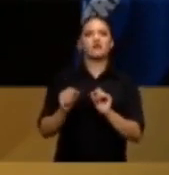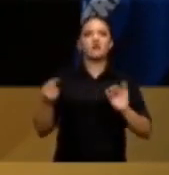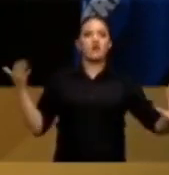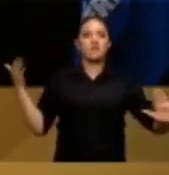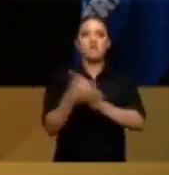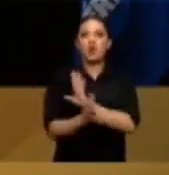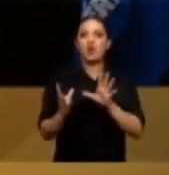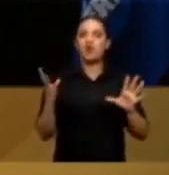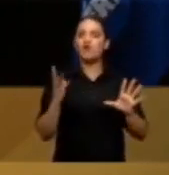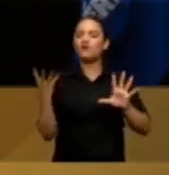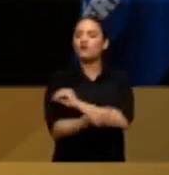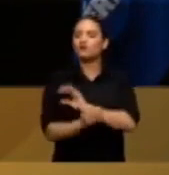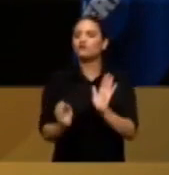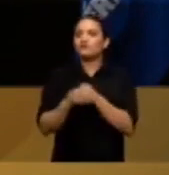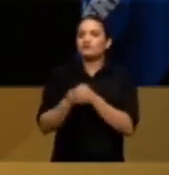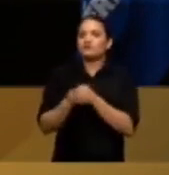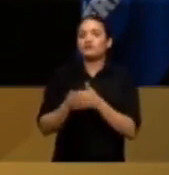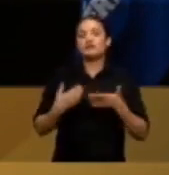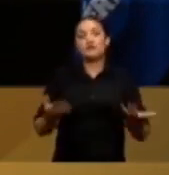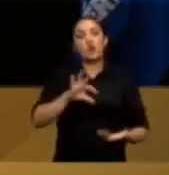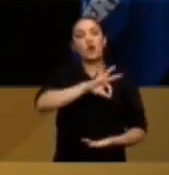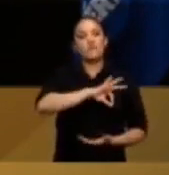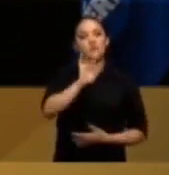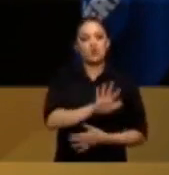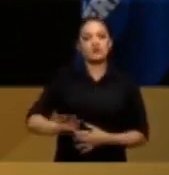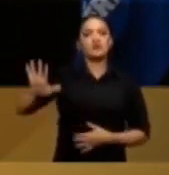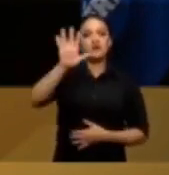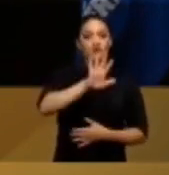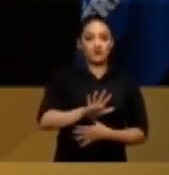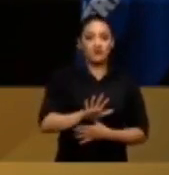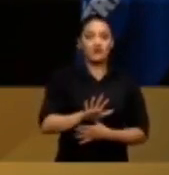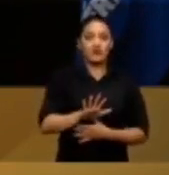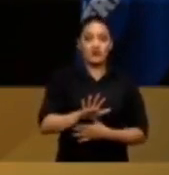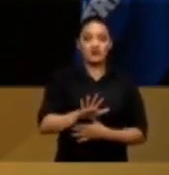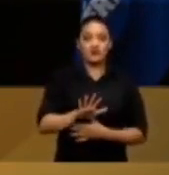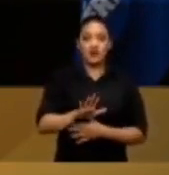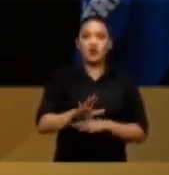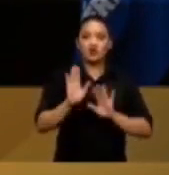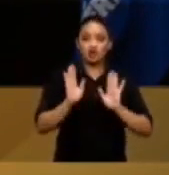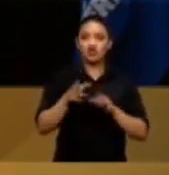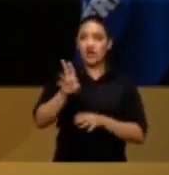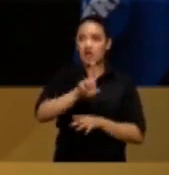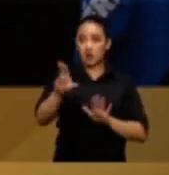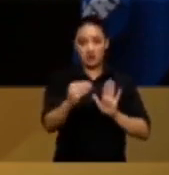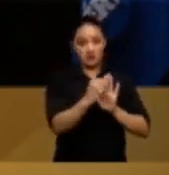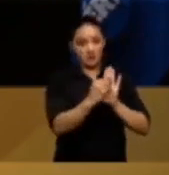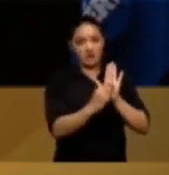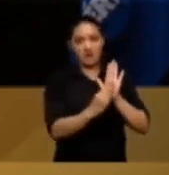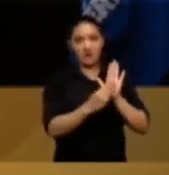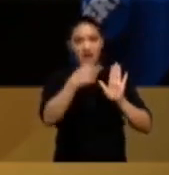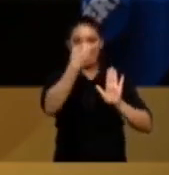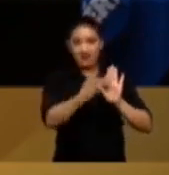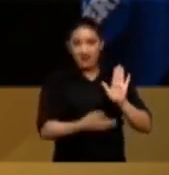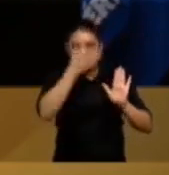de foragido, a Polícia Federal requereu a sua inclusão no rol de pessoas